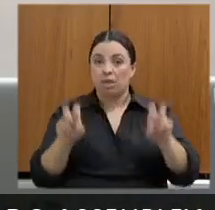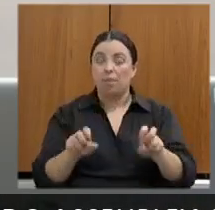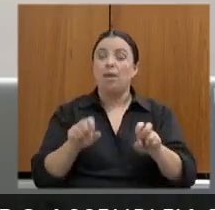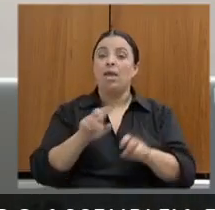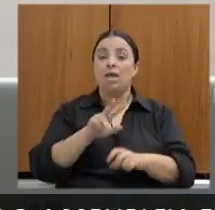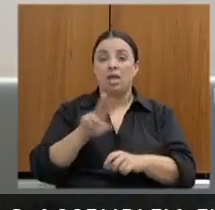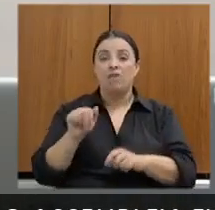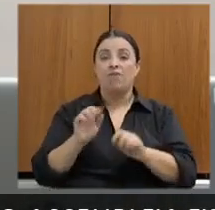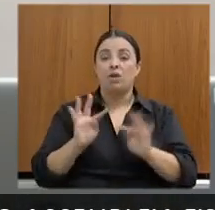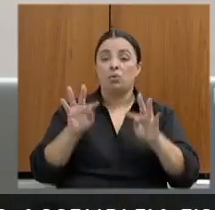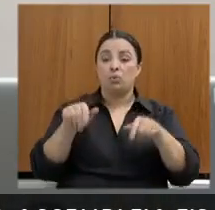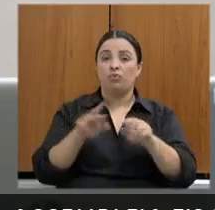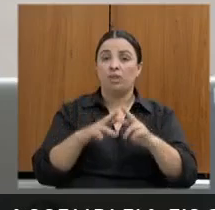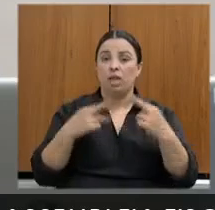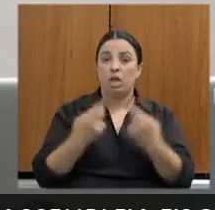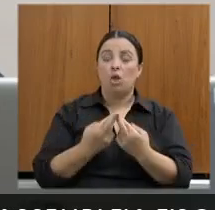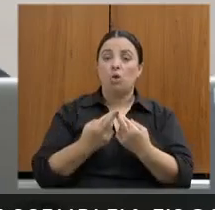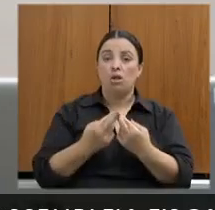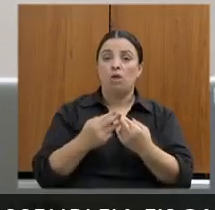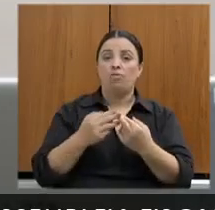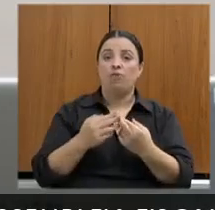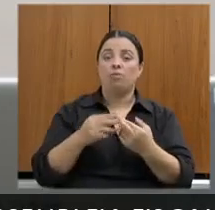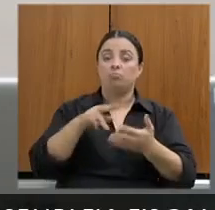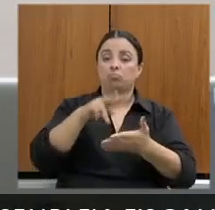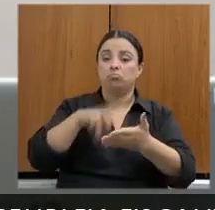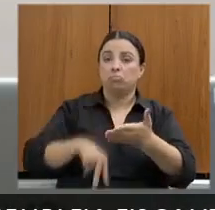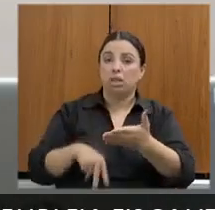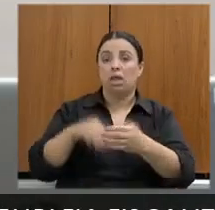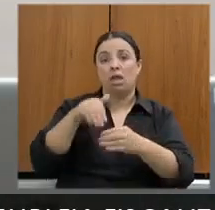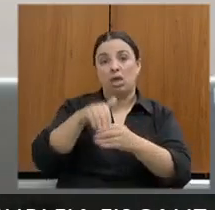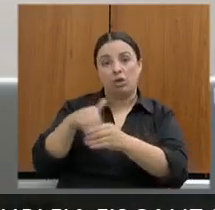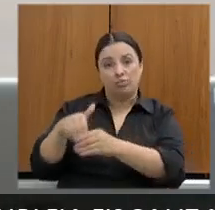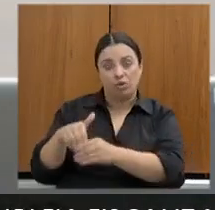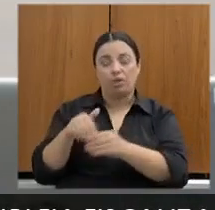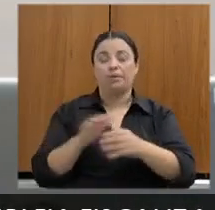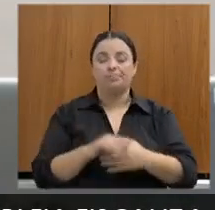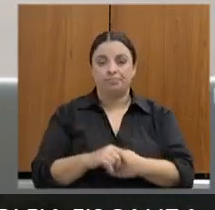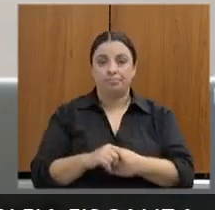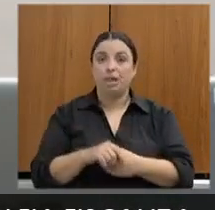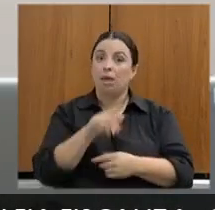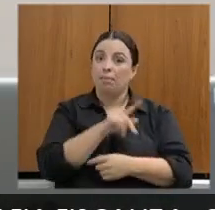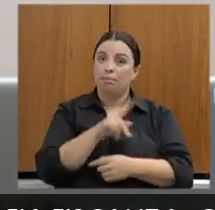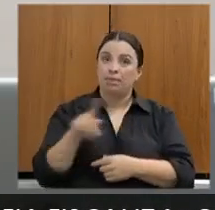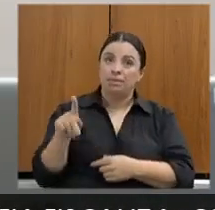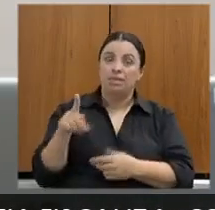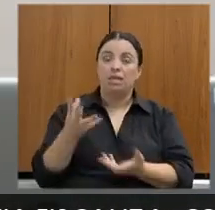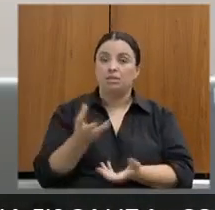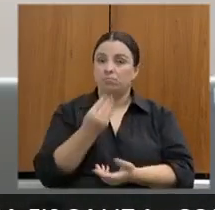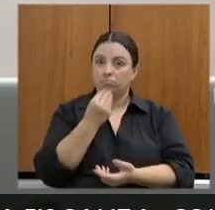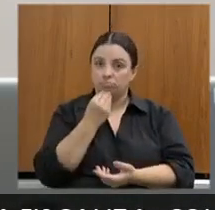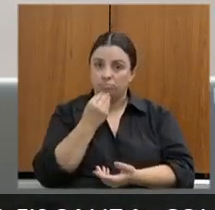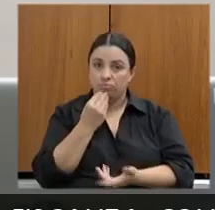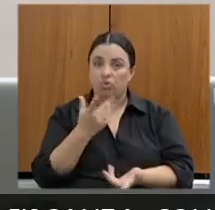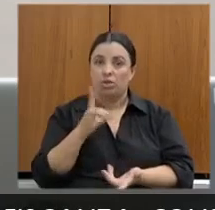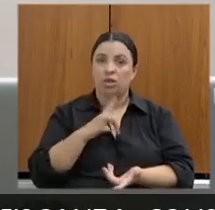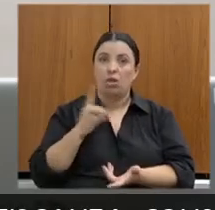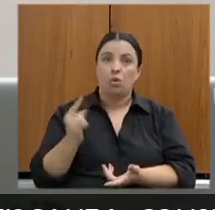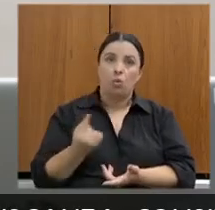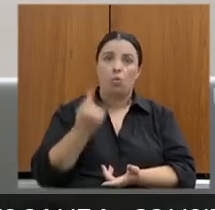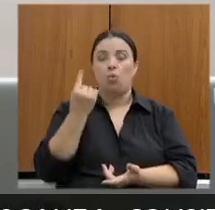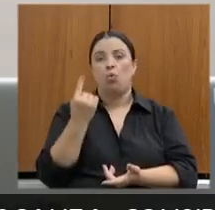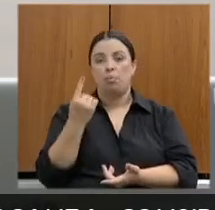deliberados ao final desta reunião a presidência obviamente contando aqui com a única deputada